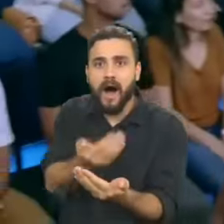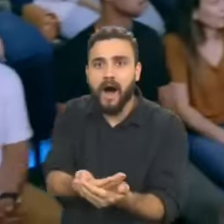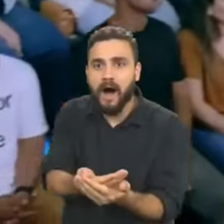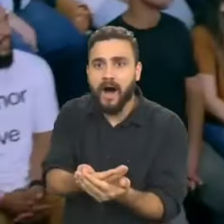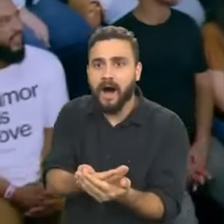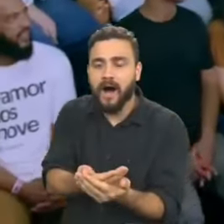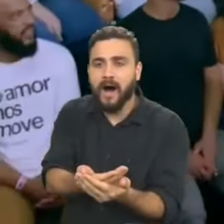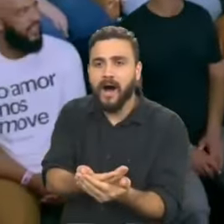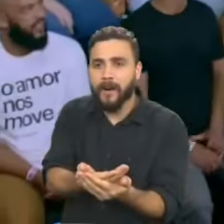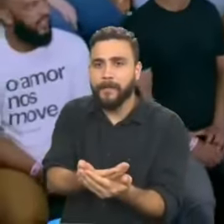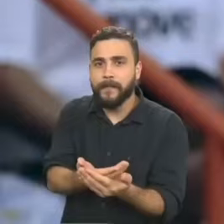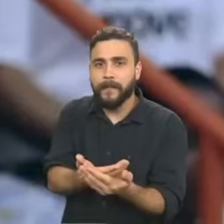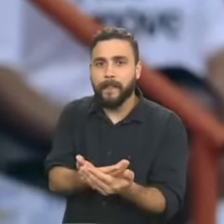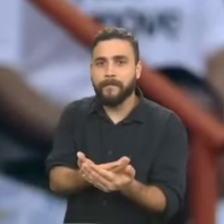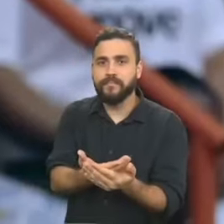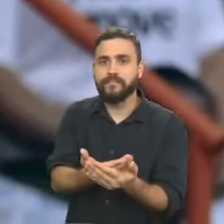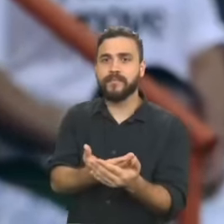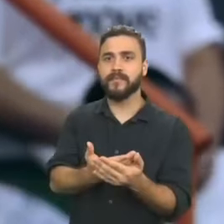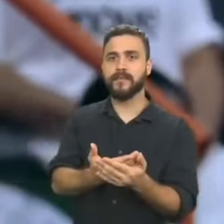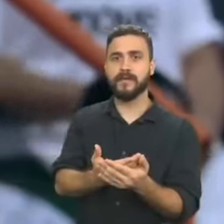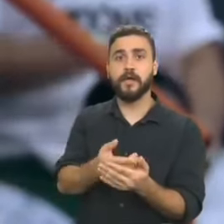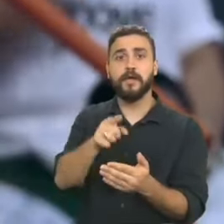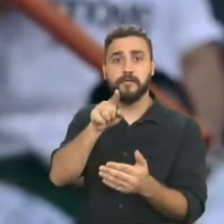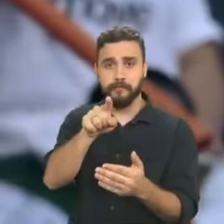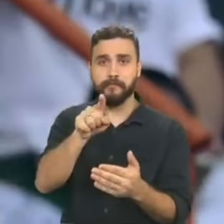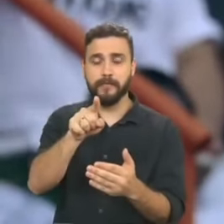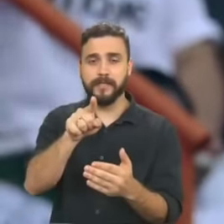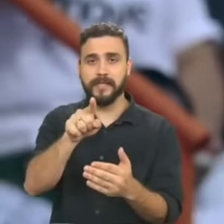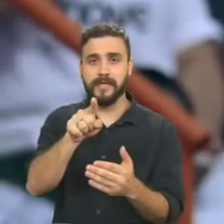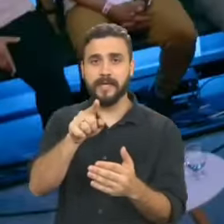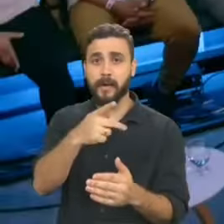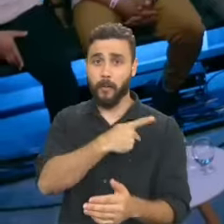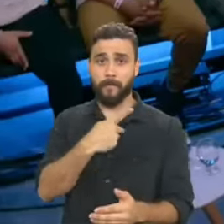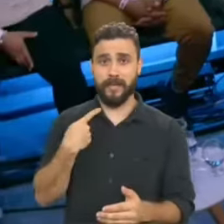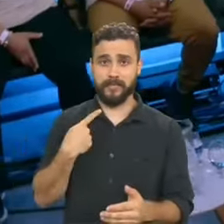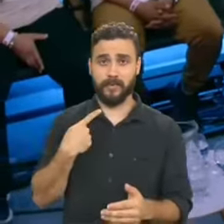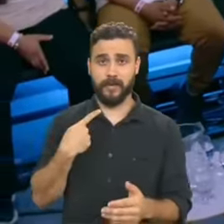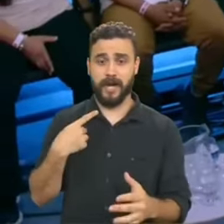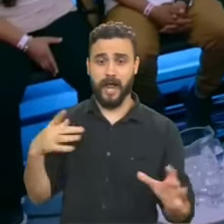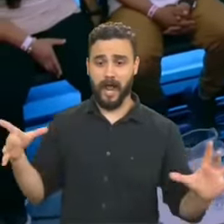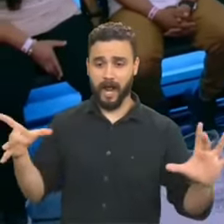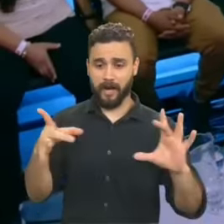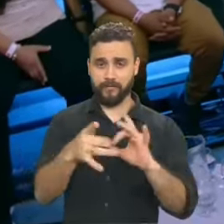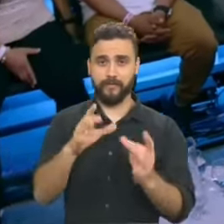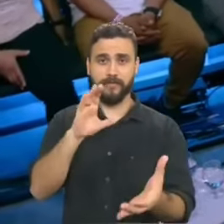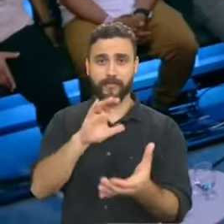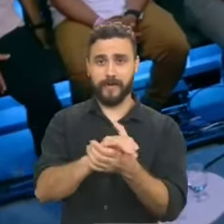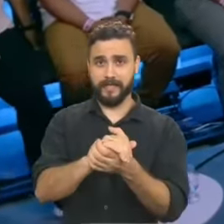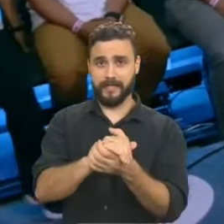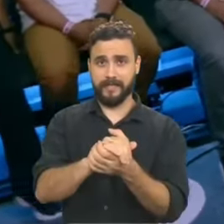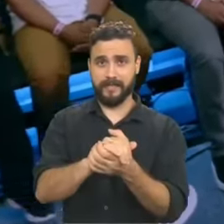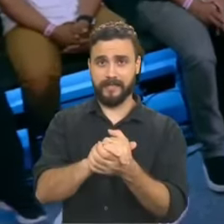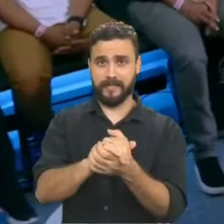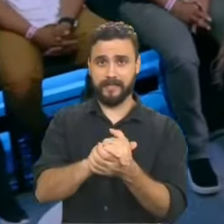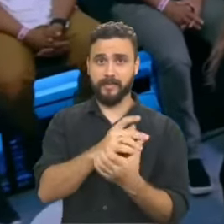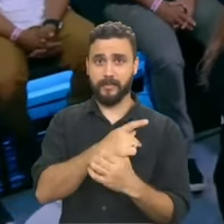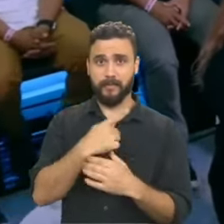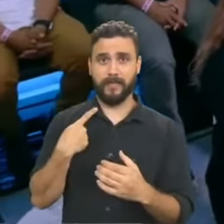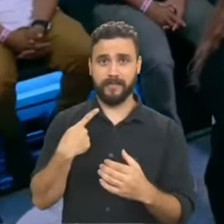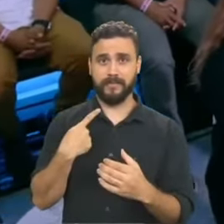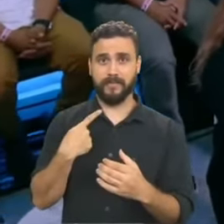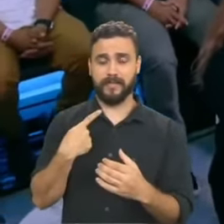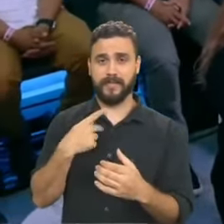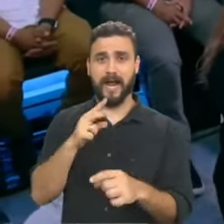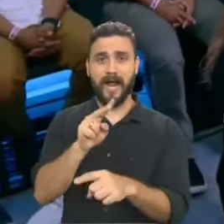bem Jaca. Que ele já está casado. Você faria um convite, você faria esse casamento? O apóstolo Paulo foi muito sábio ao lidar com